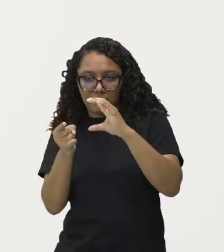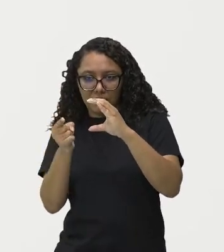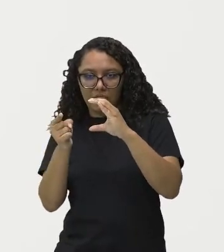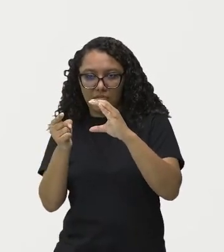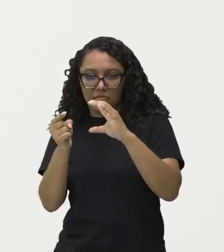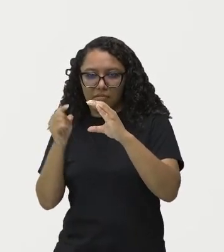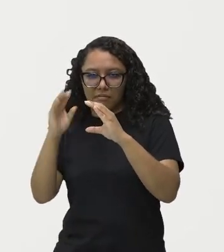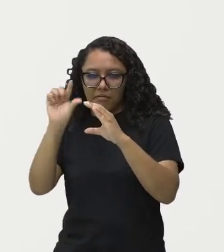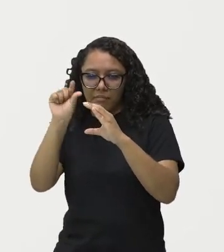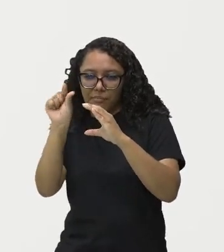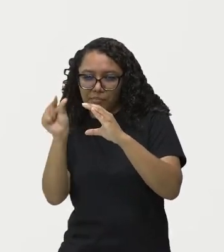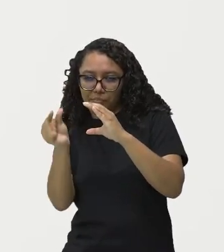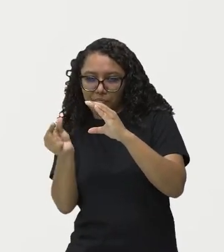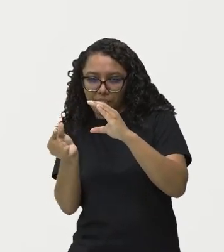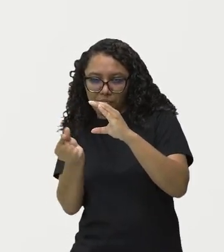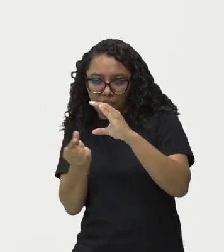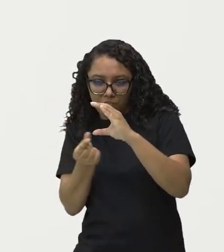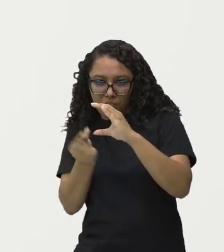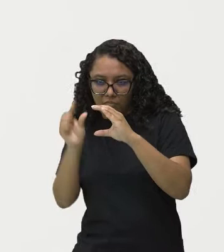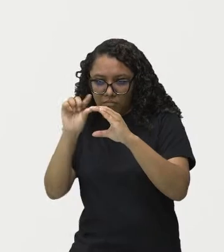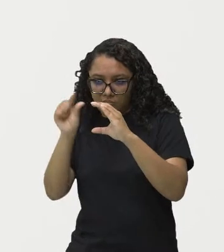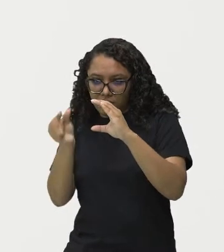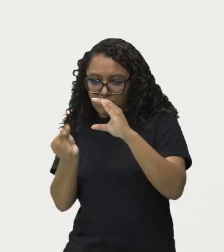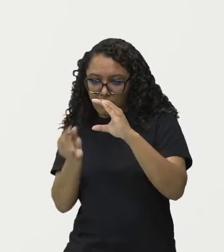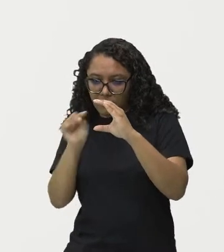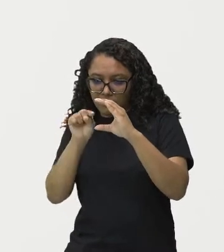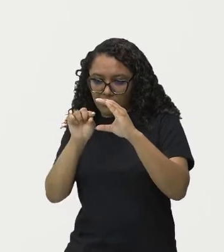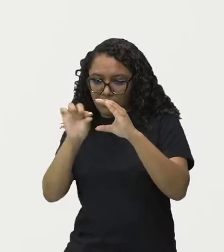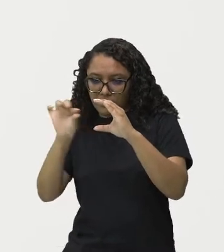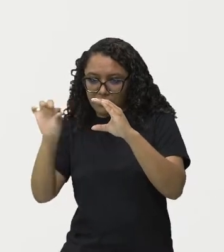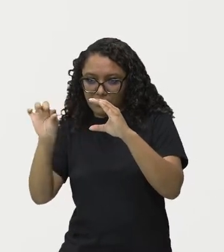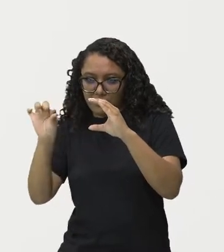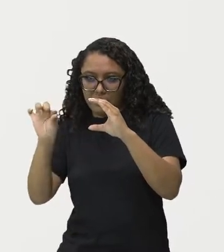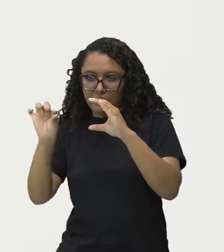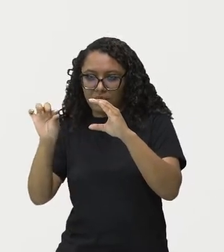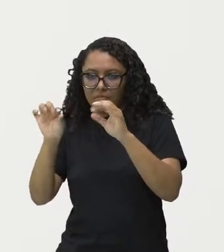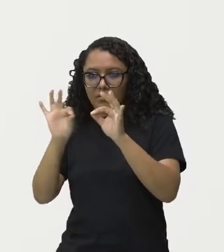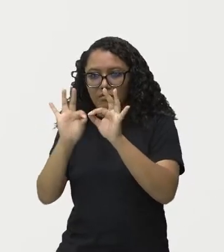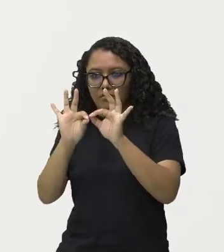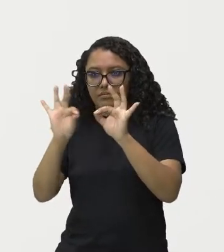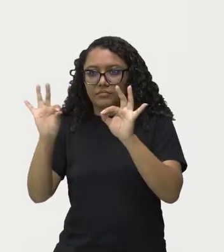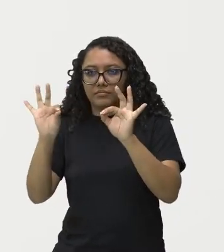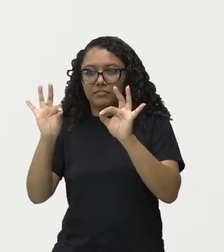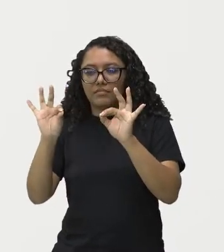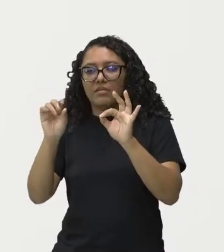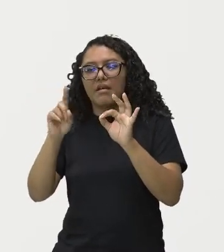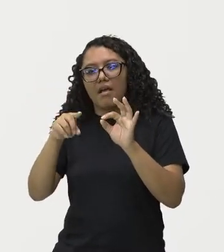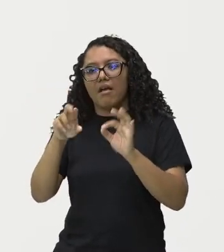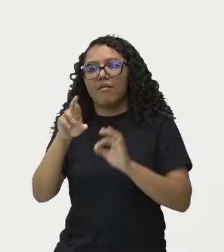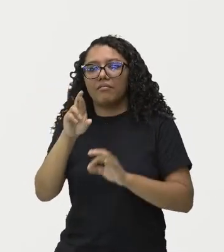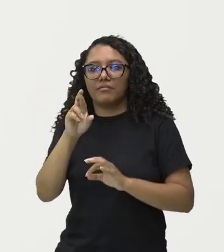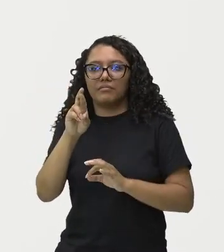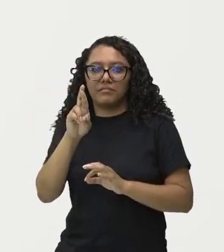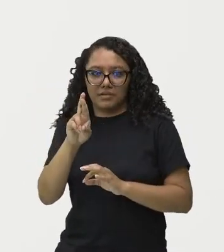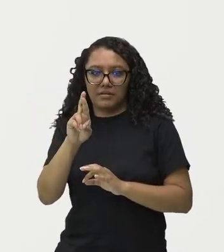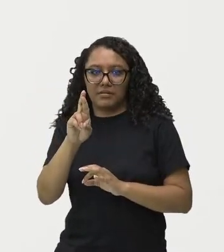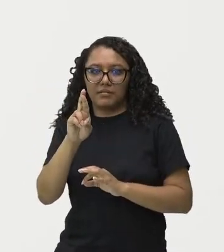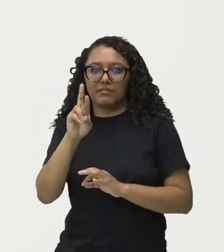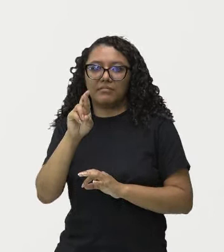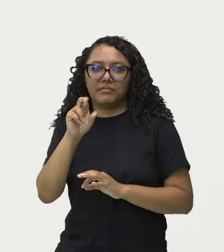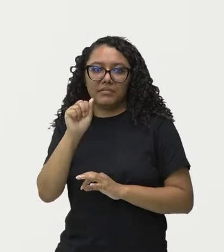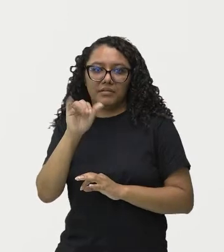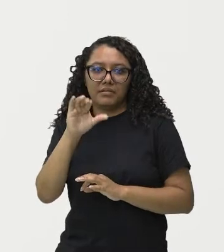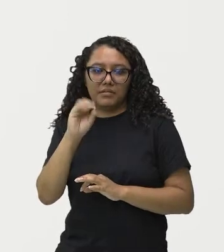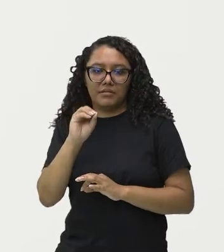dizer assim, né? Então, esse segmento de reta, tá? É o nosso raio, beleza?